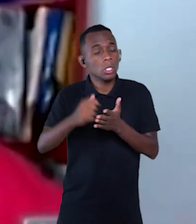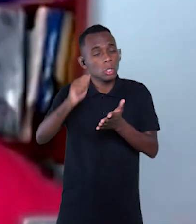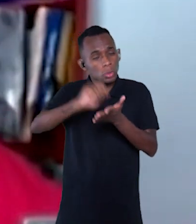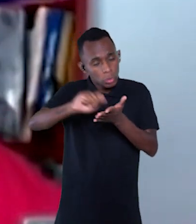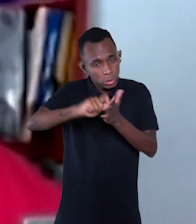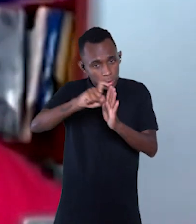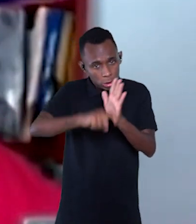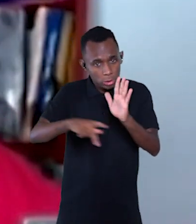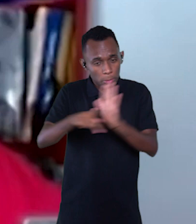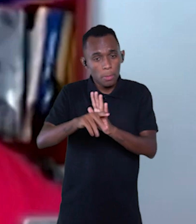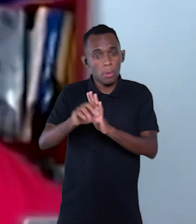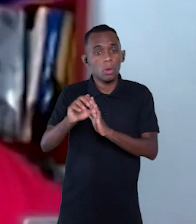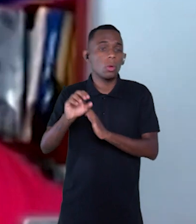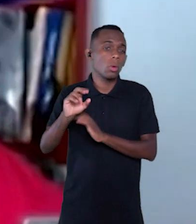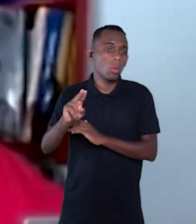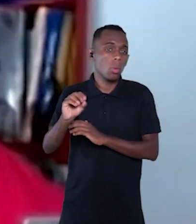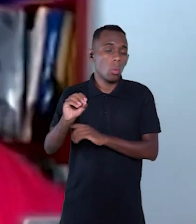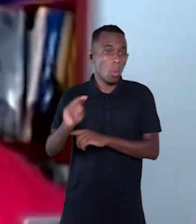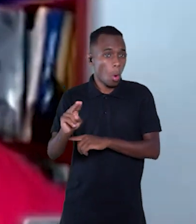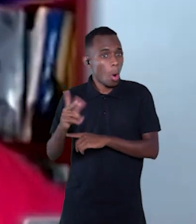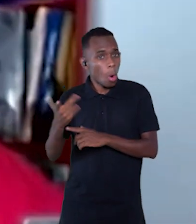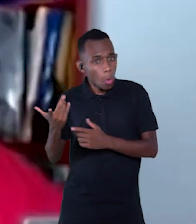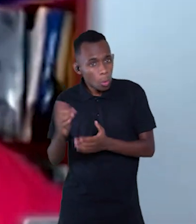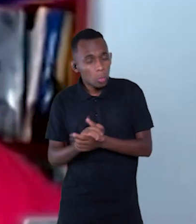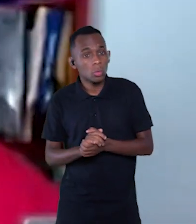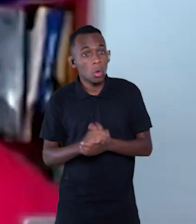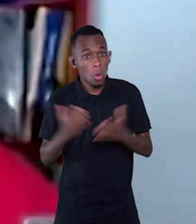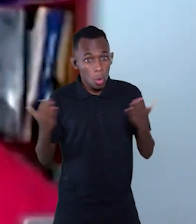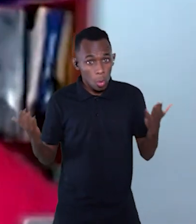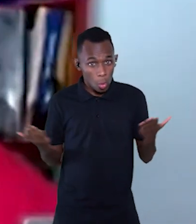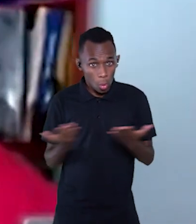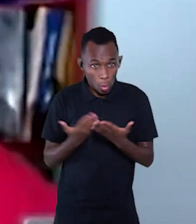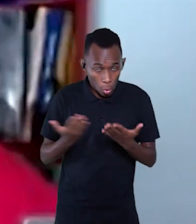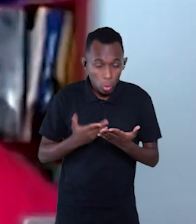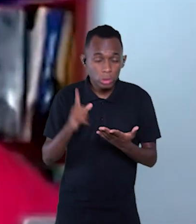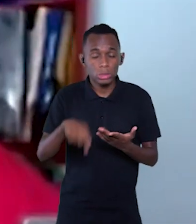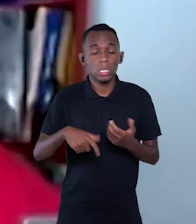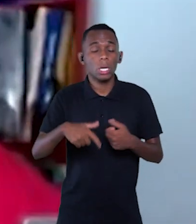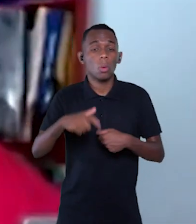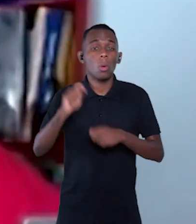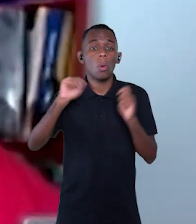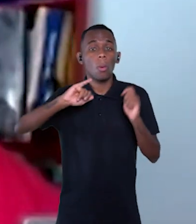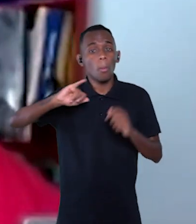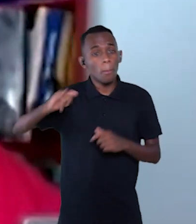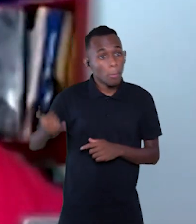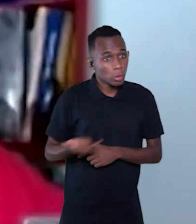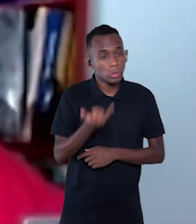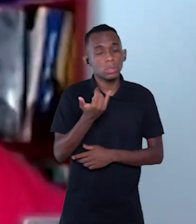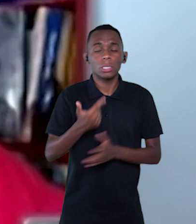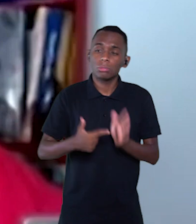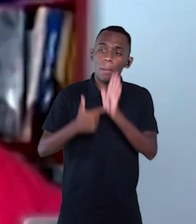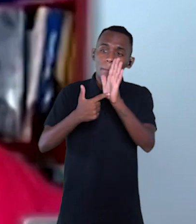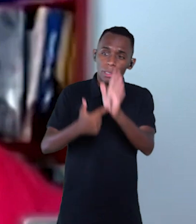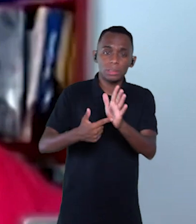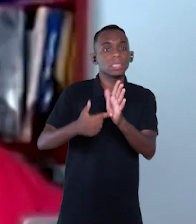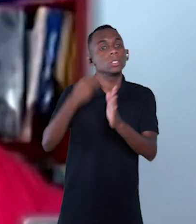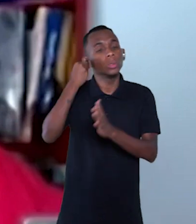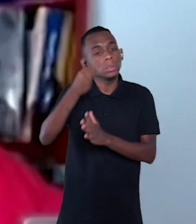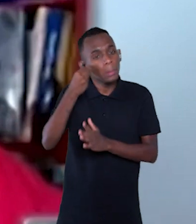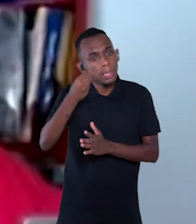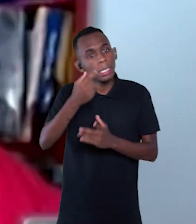uma coluna semanal no UOL, que já foi de diversos temas. Hoje é mais um espaço onde eu compartilho causos clínicos,